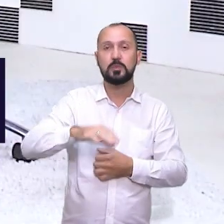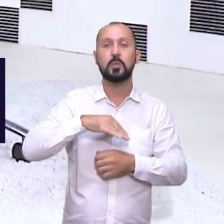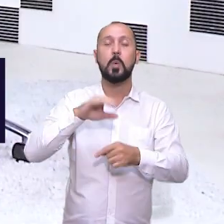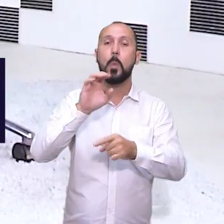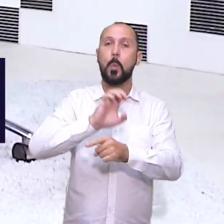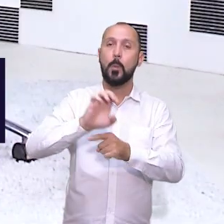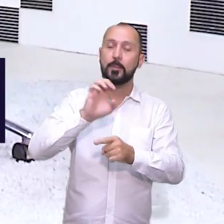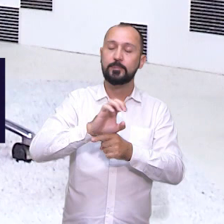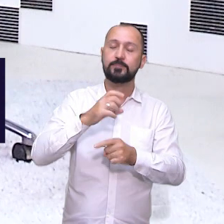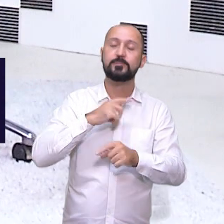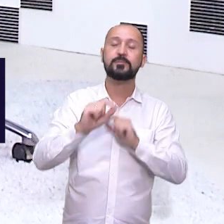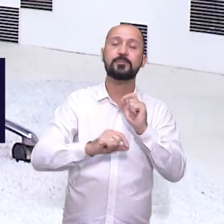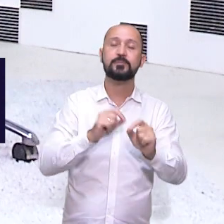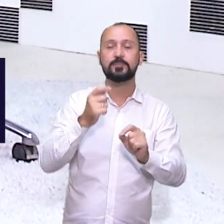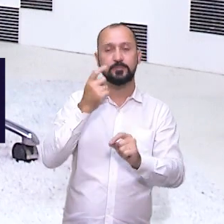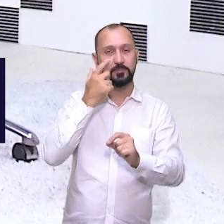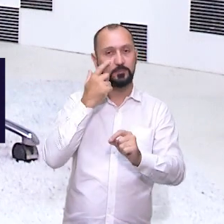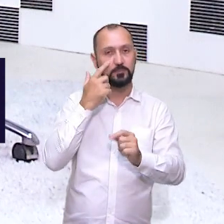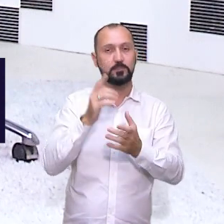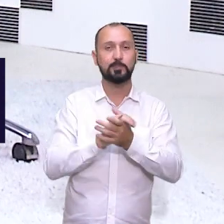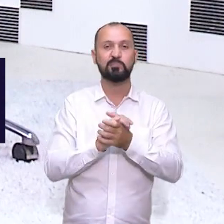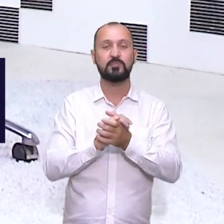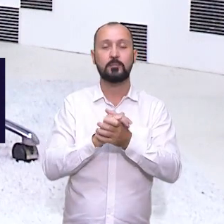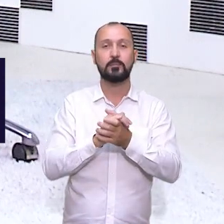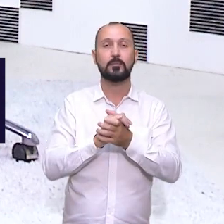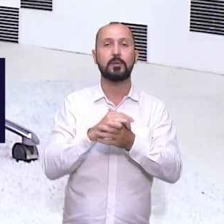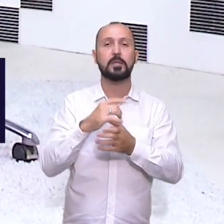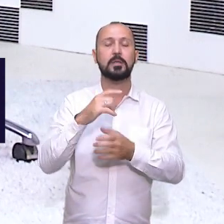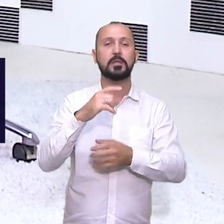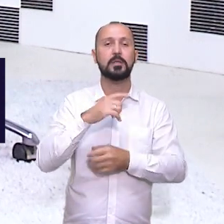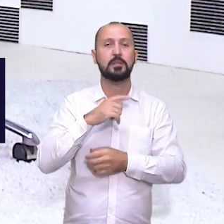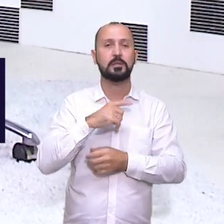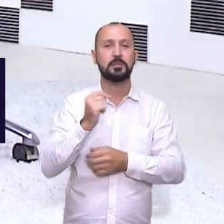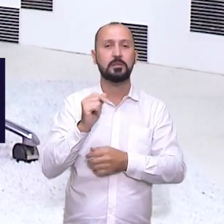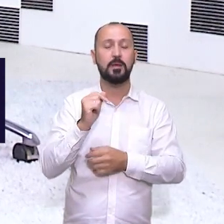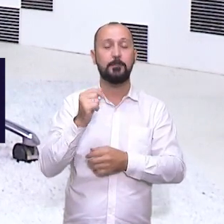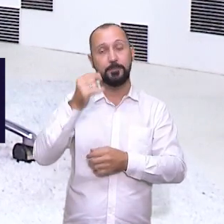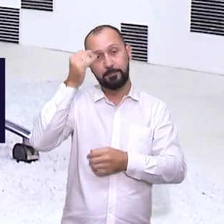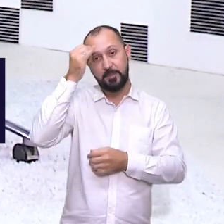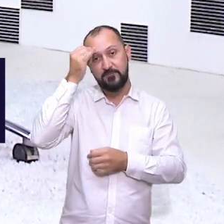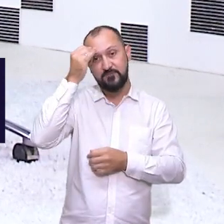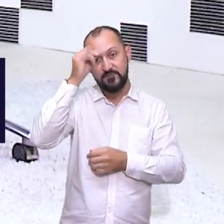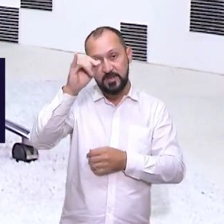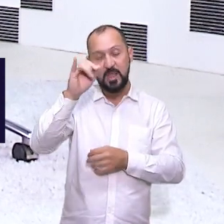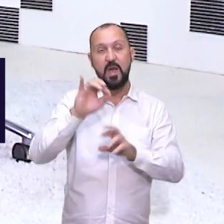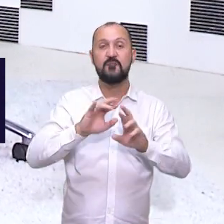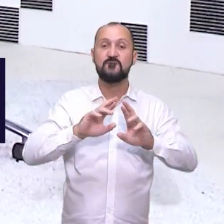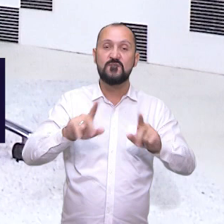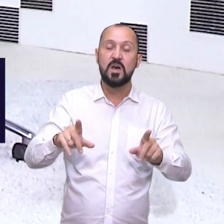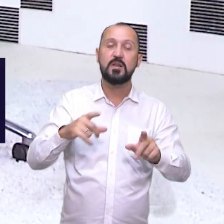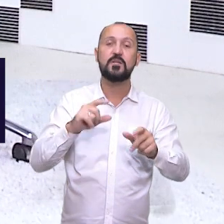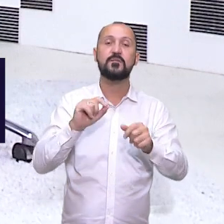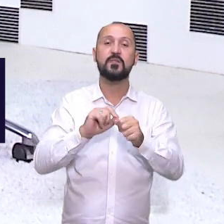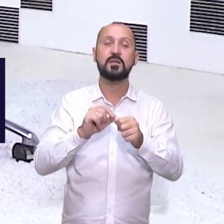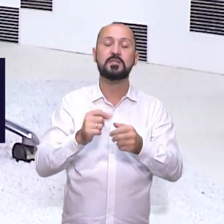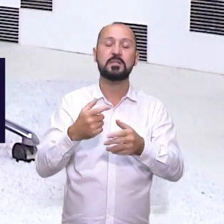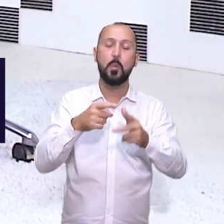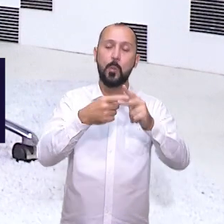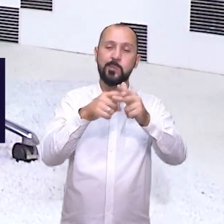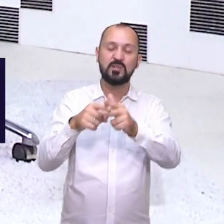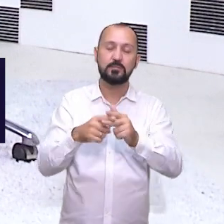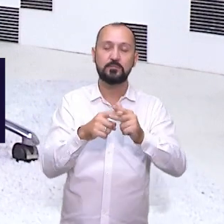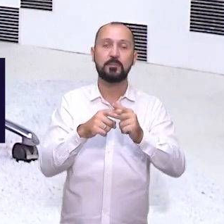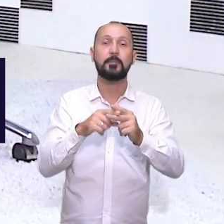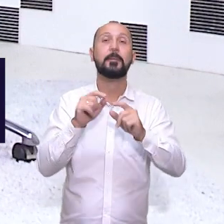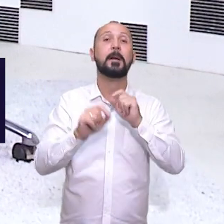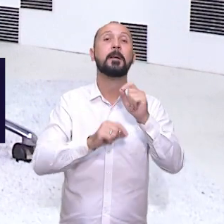Então tem que ter uma proteção social também. O Estado existe para isso. Qual que é a finalidade do Estado, se não for para tentar